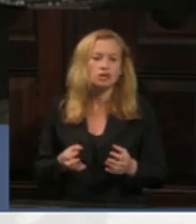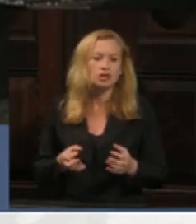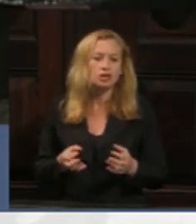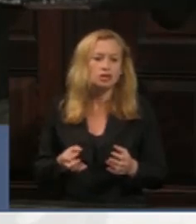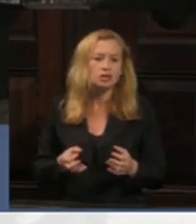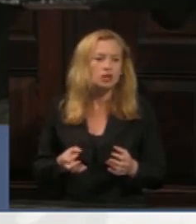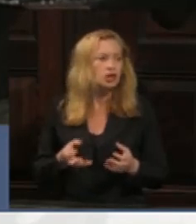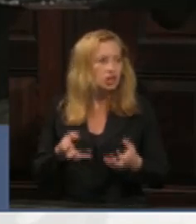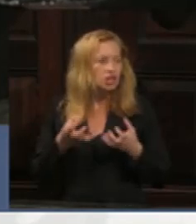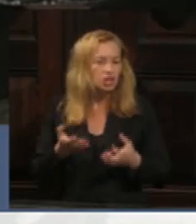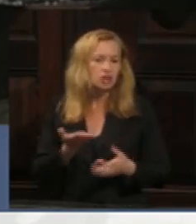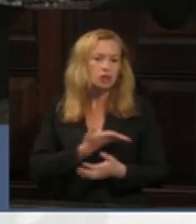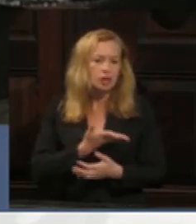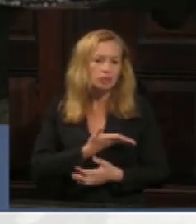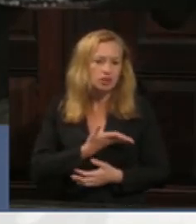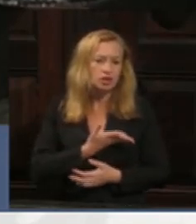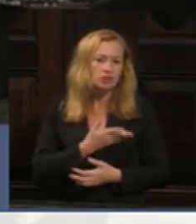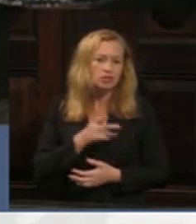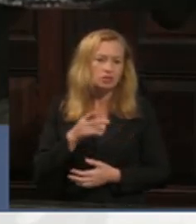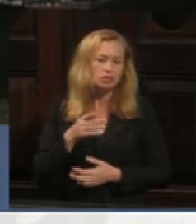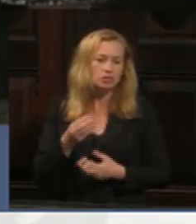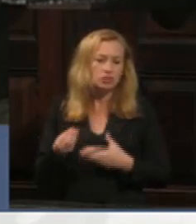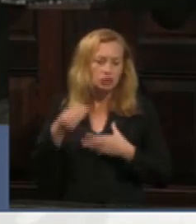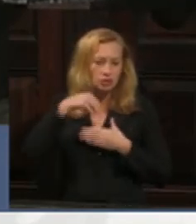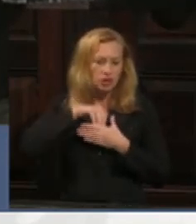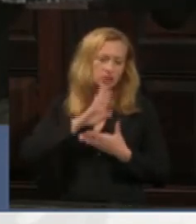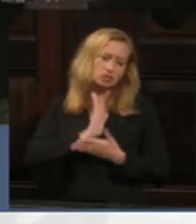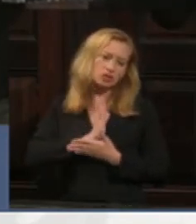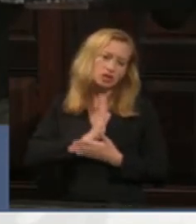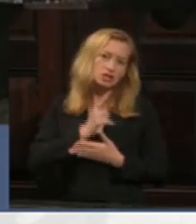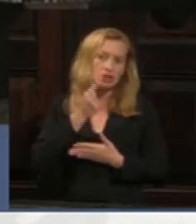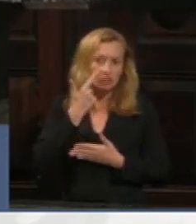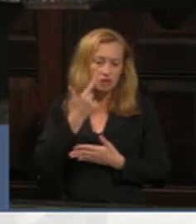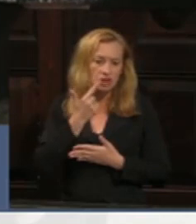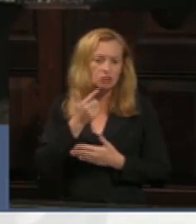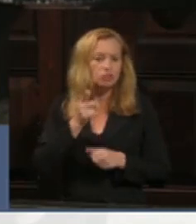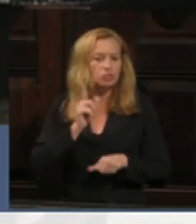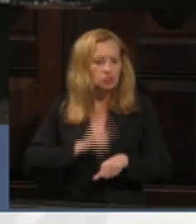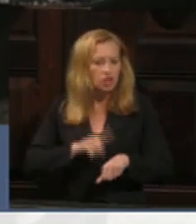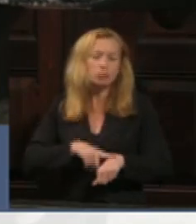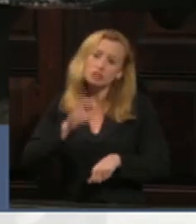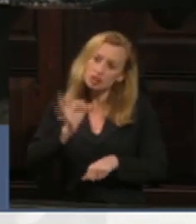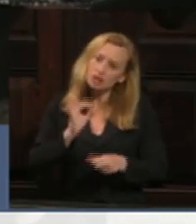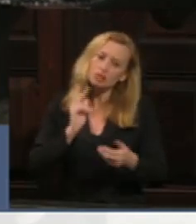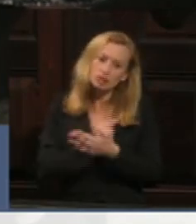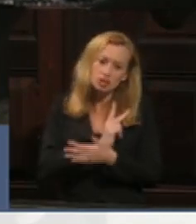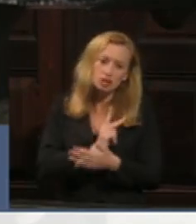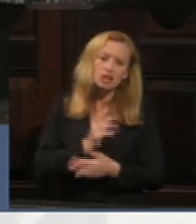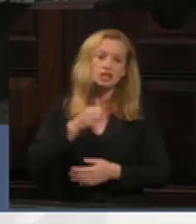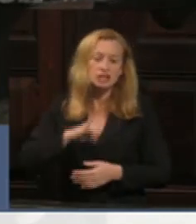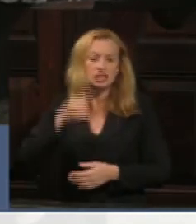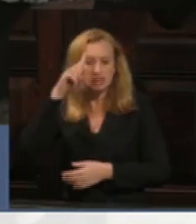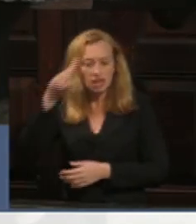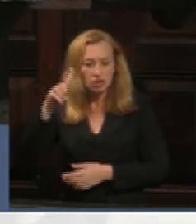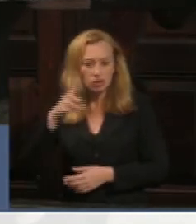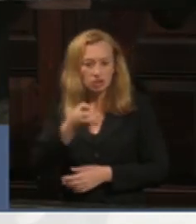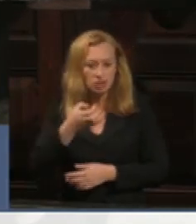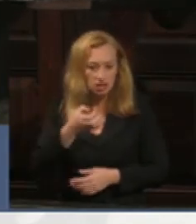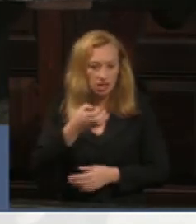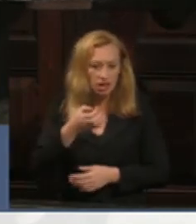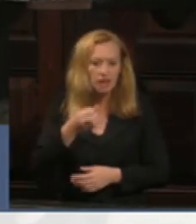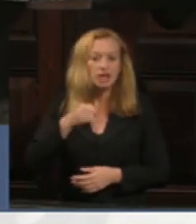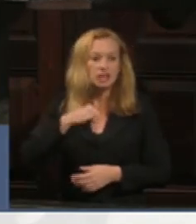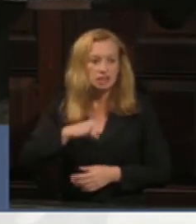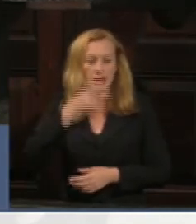no coração, foi feita no momento oportuno. E se Deus quiser, se houver uma pessoa que tenha mandado, também